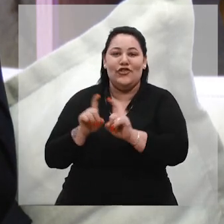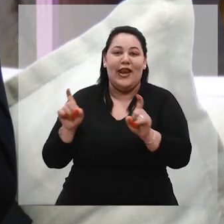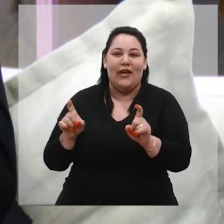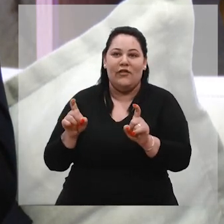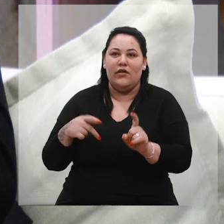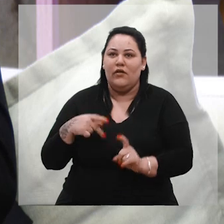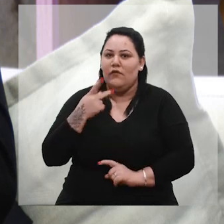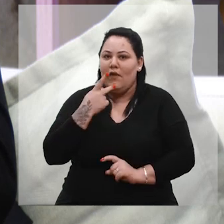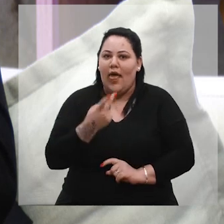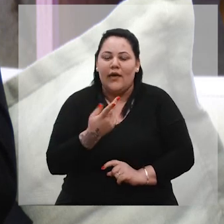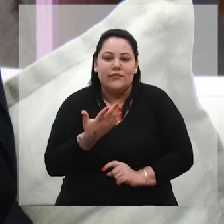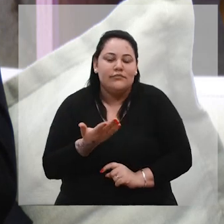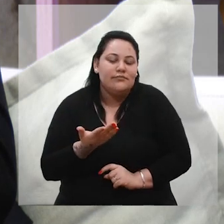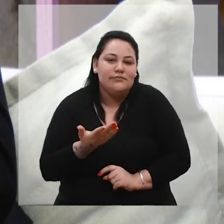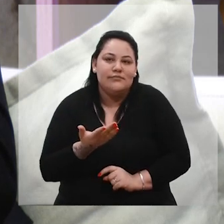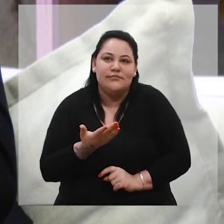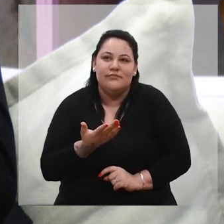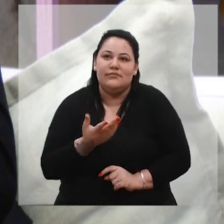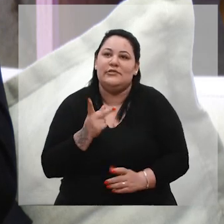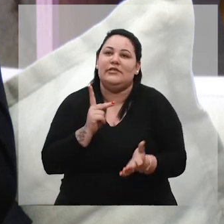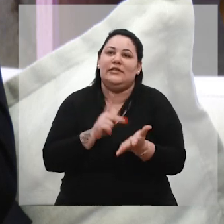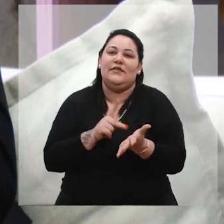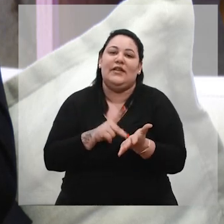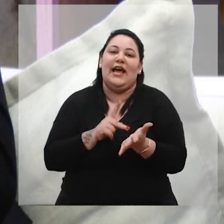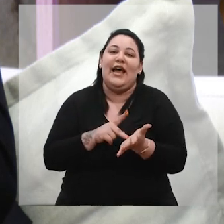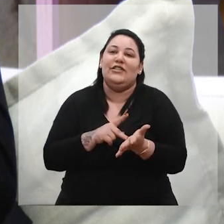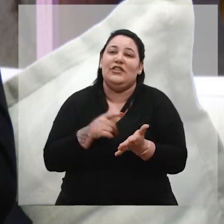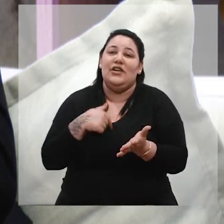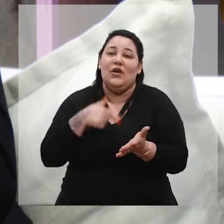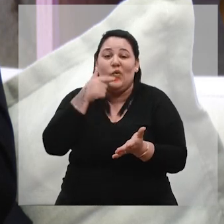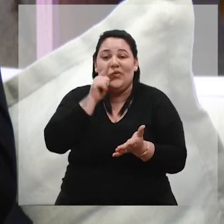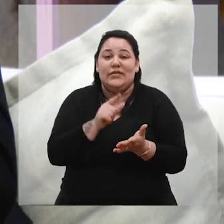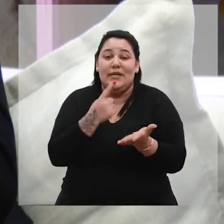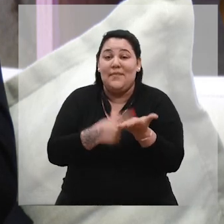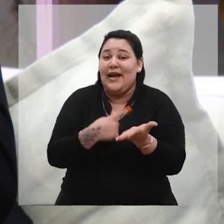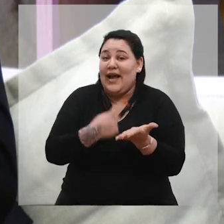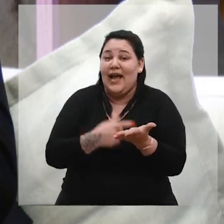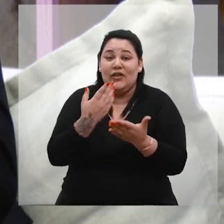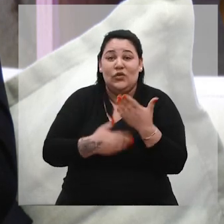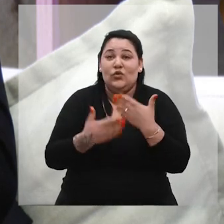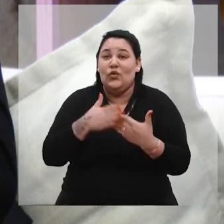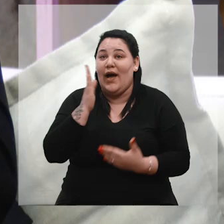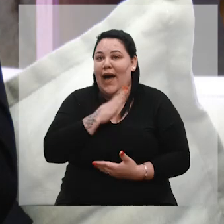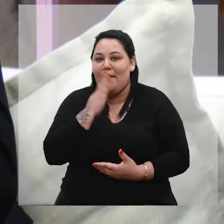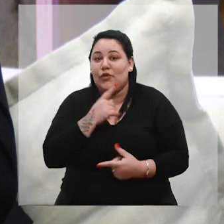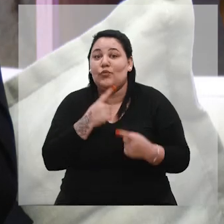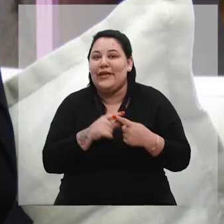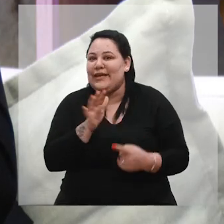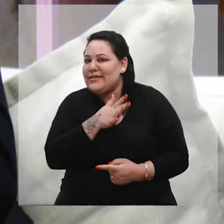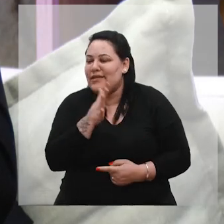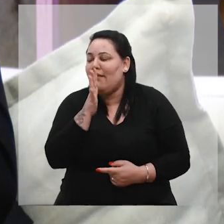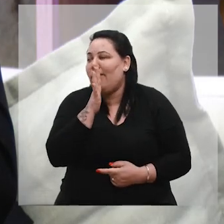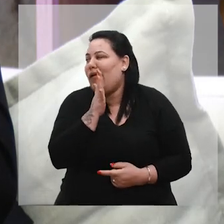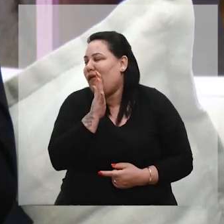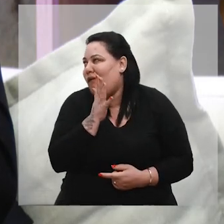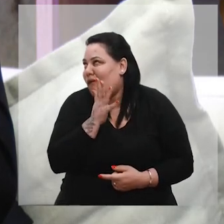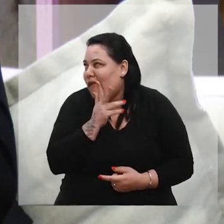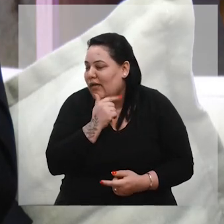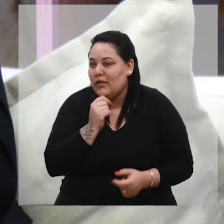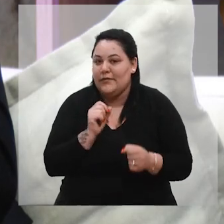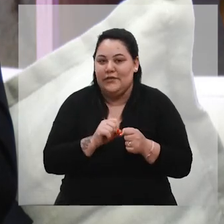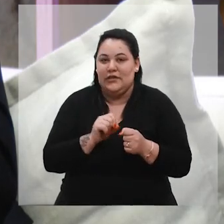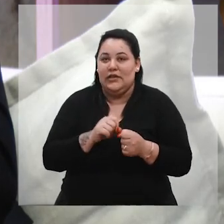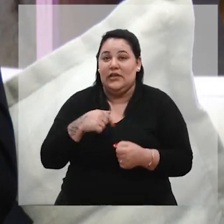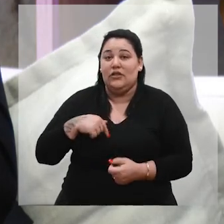né? E eu disse assim, na verdade, eu consegui marcar tudo muito rápido, né? Que geralmente demora para fazer os